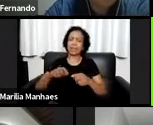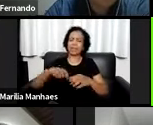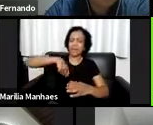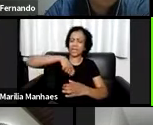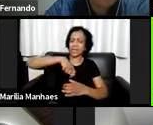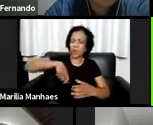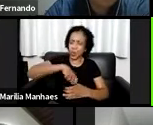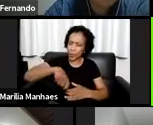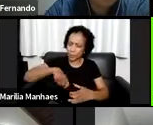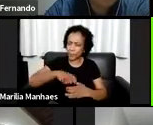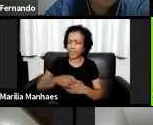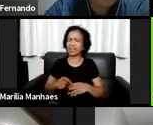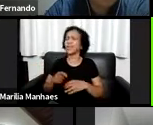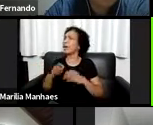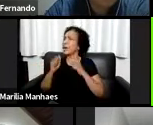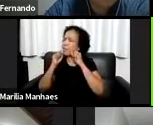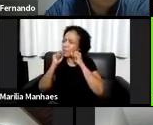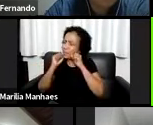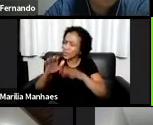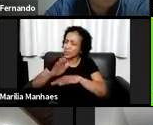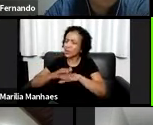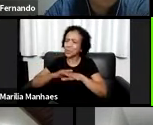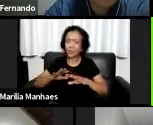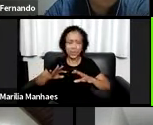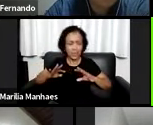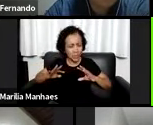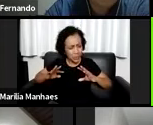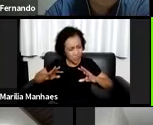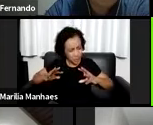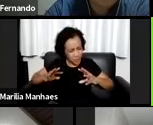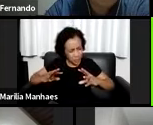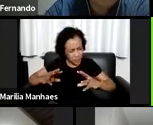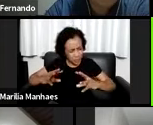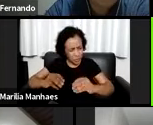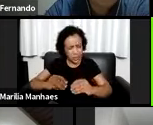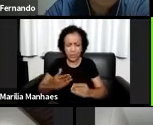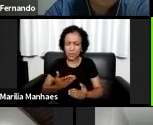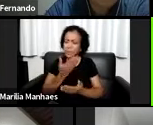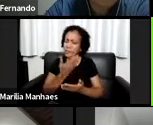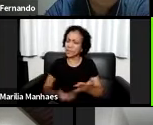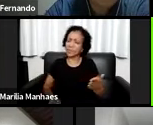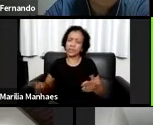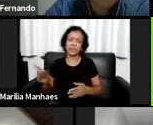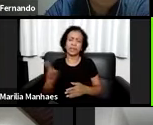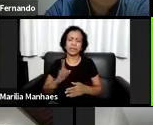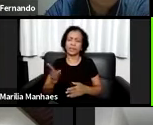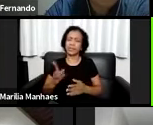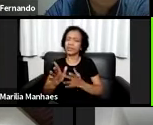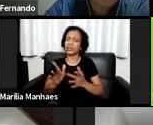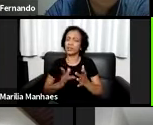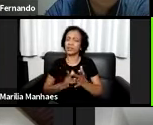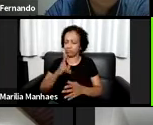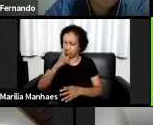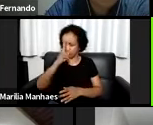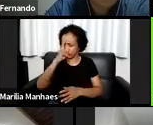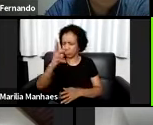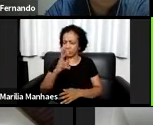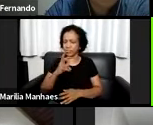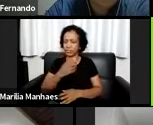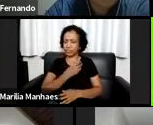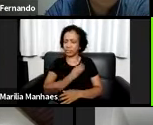tem misericórdia, cuida de cada um desses teus filhos, que destas vidas, ó Deus, que estão se expondo